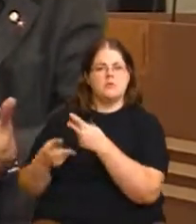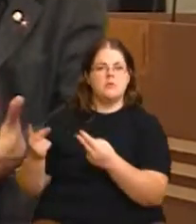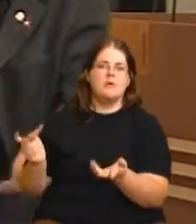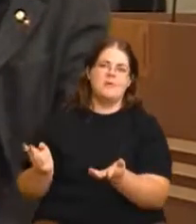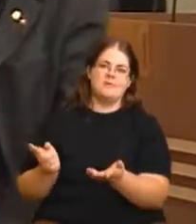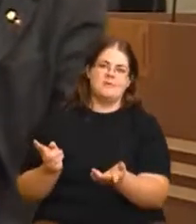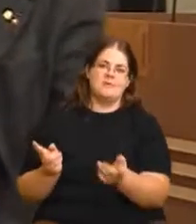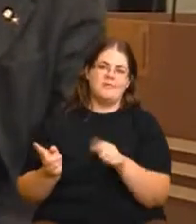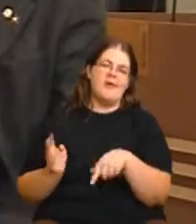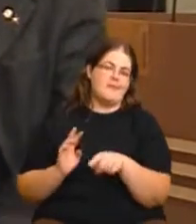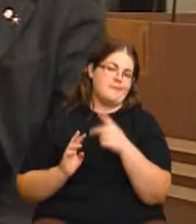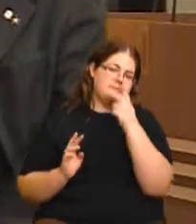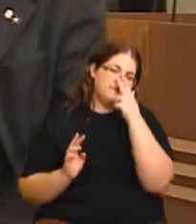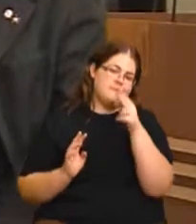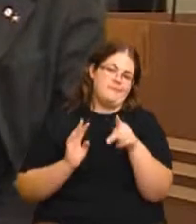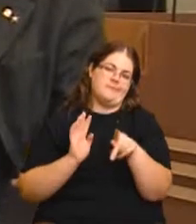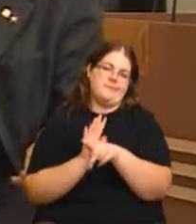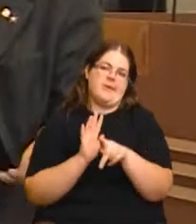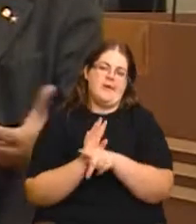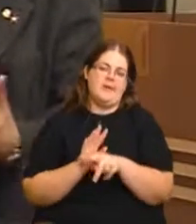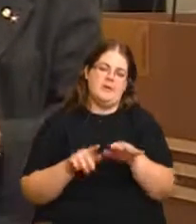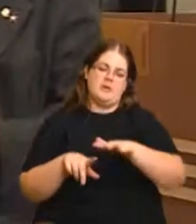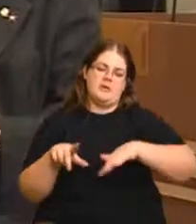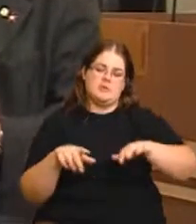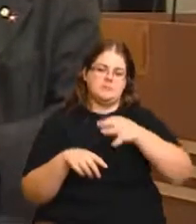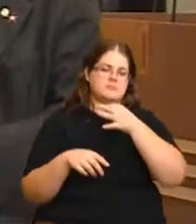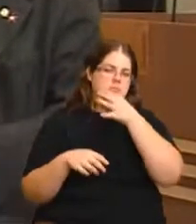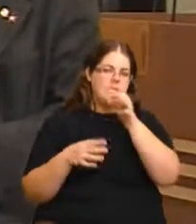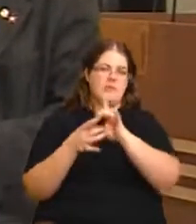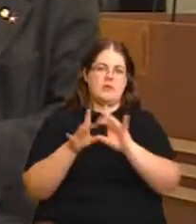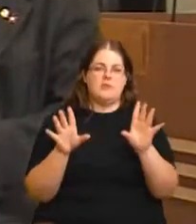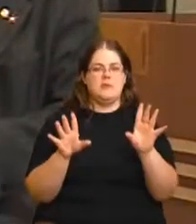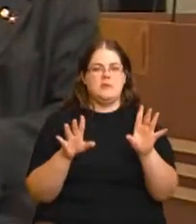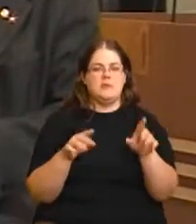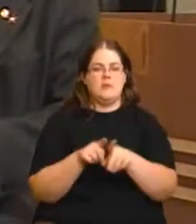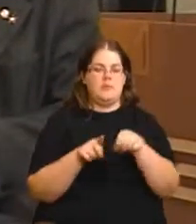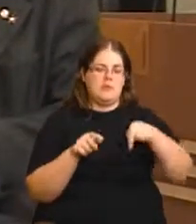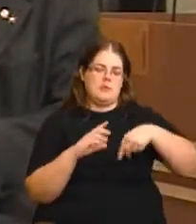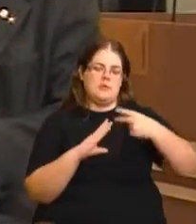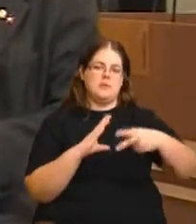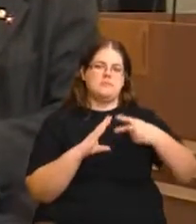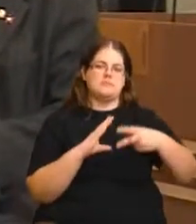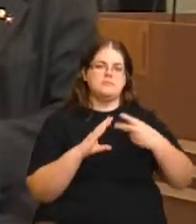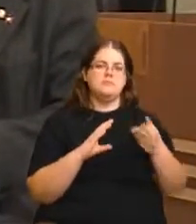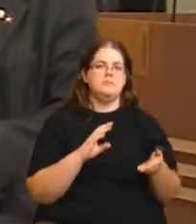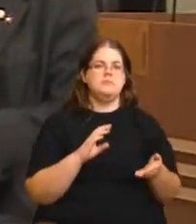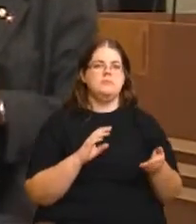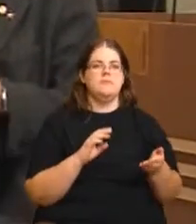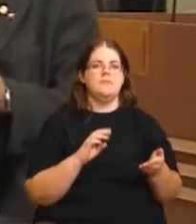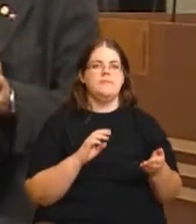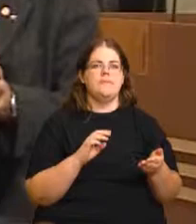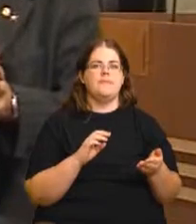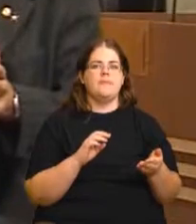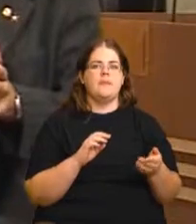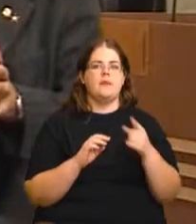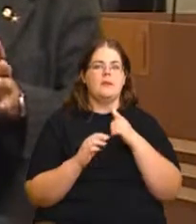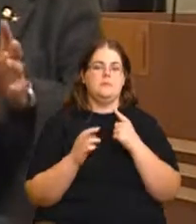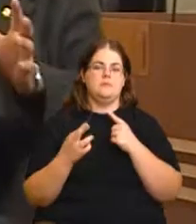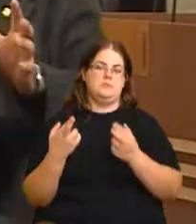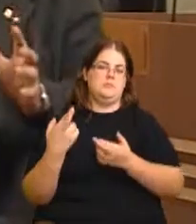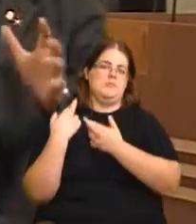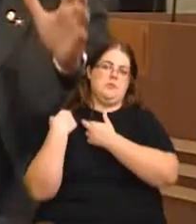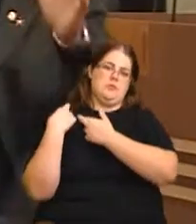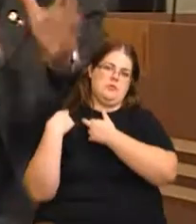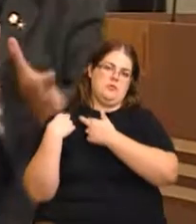outros. E assim é a relação democrática. Então, na democracia, e aqui no parlamento, os vereadores de oposição têm um papel